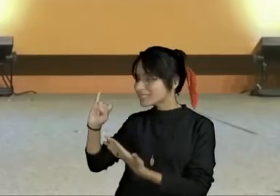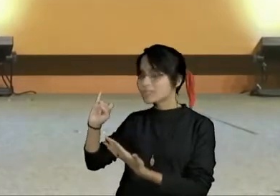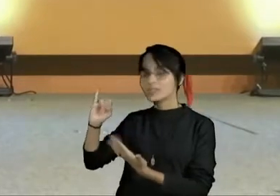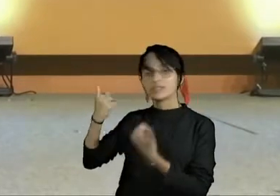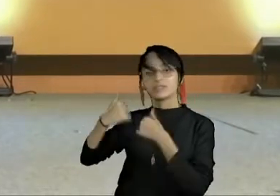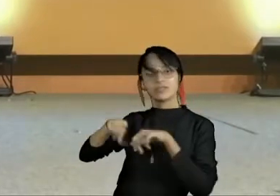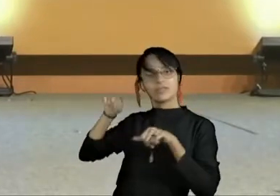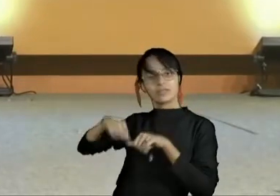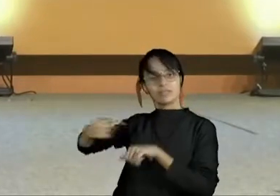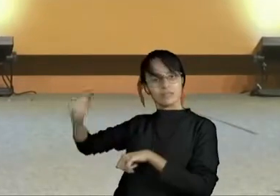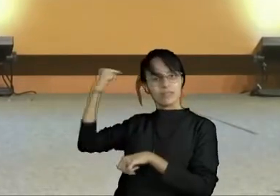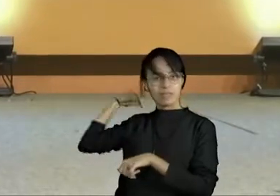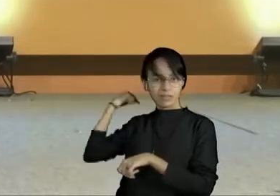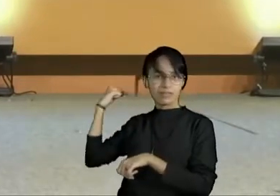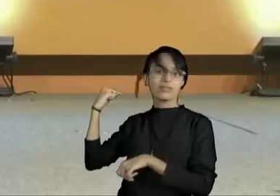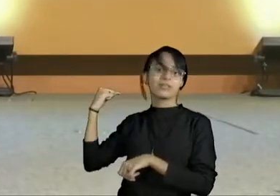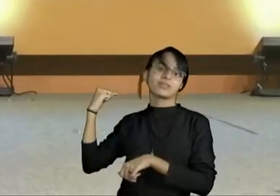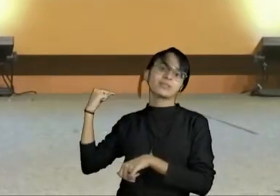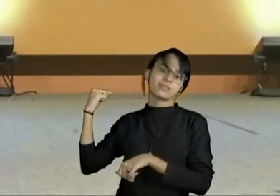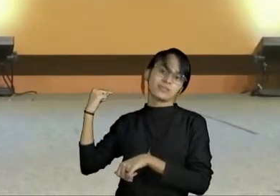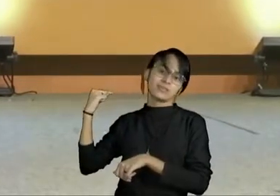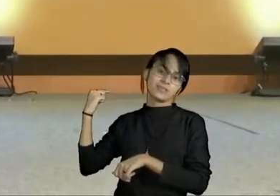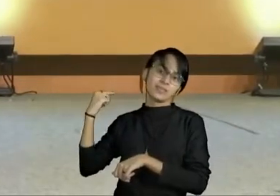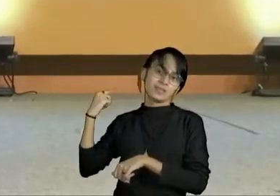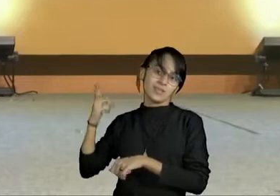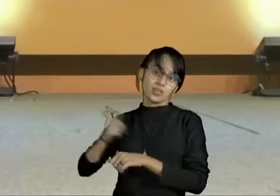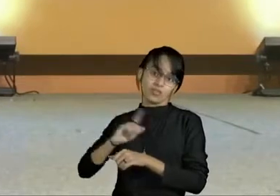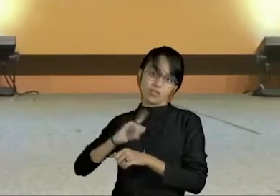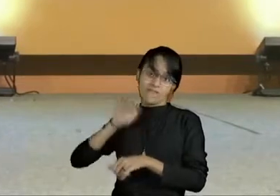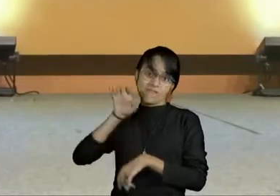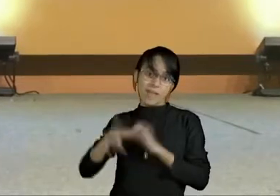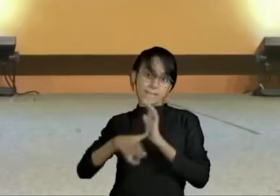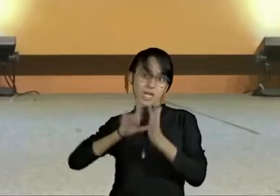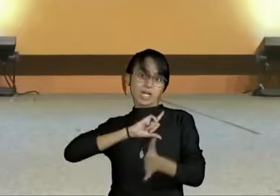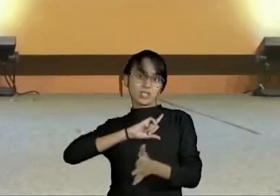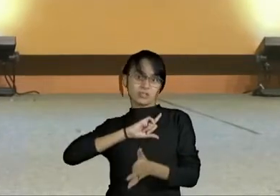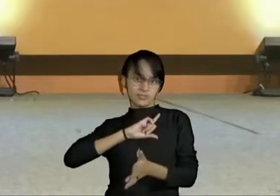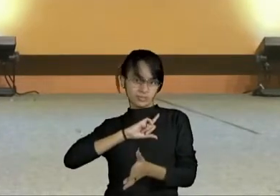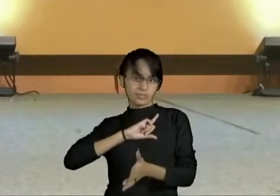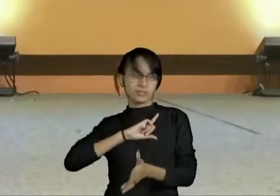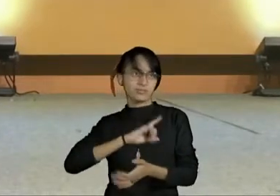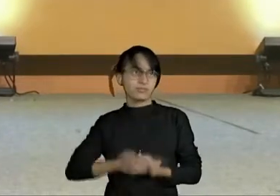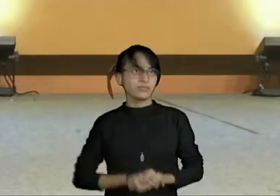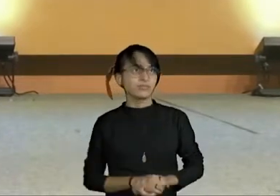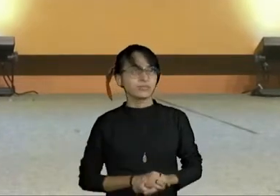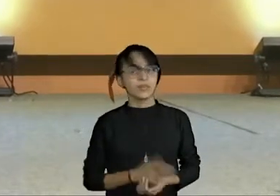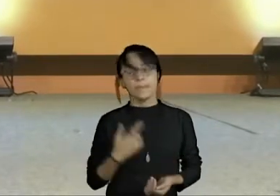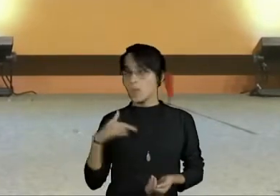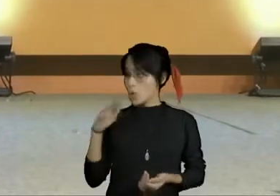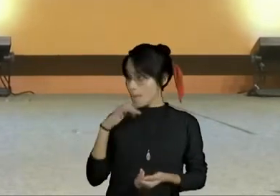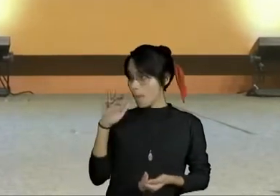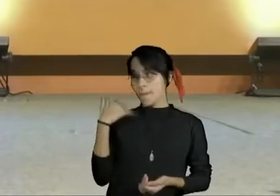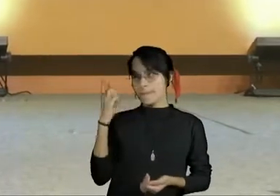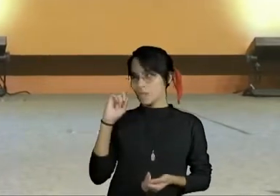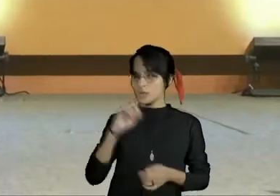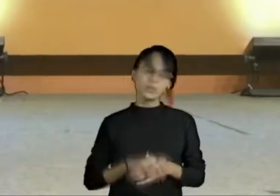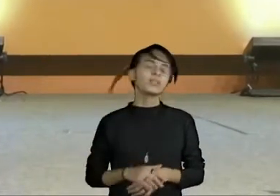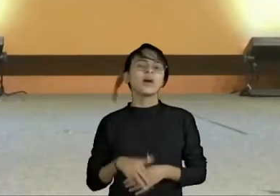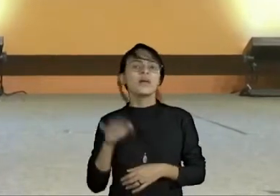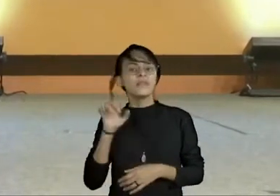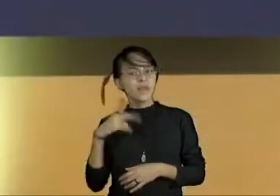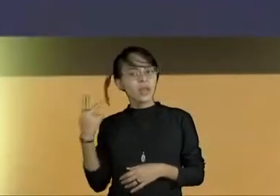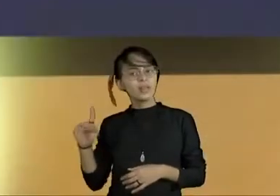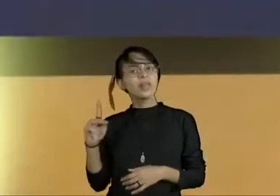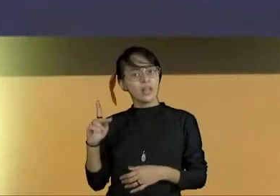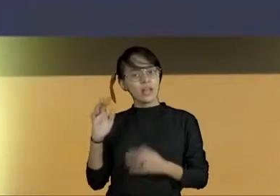se o Senhor estivesse aqui antes, ou seja, eu tinha fé para antes, meu irmão não teria morrido. A fé dela